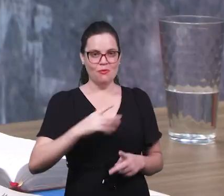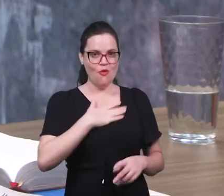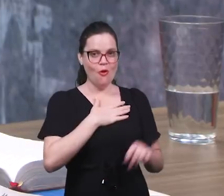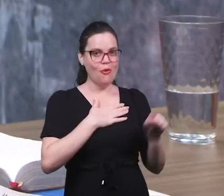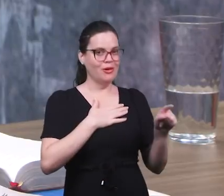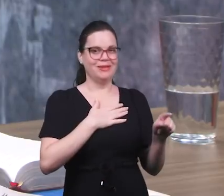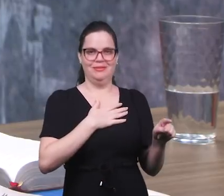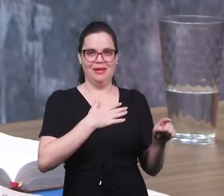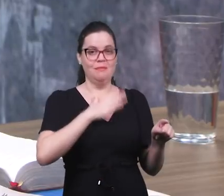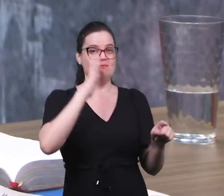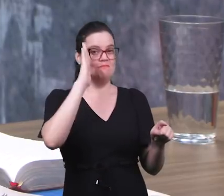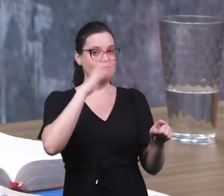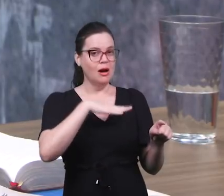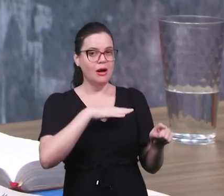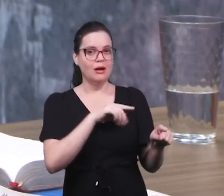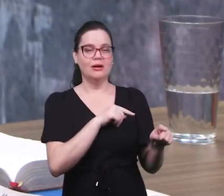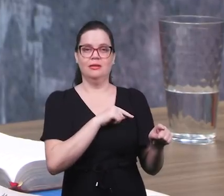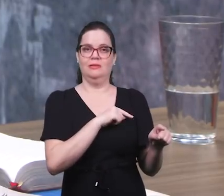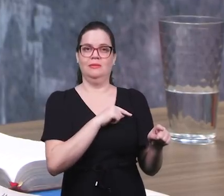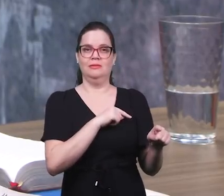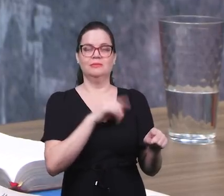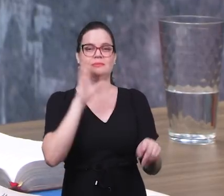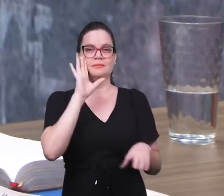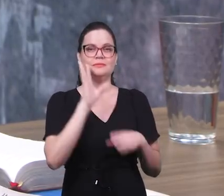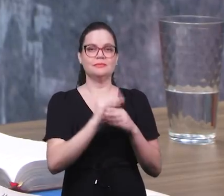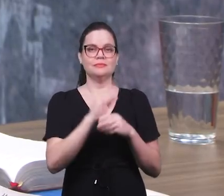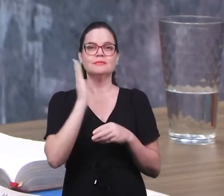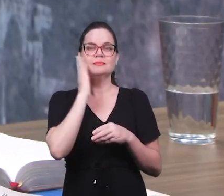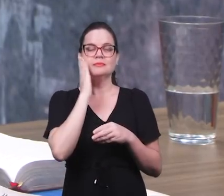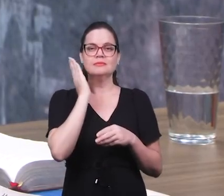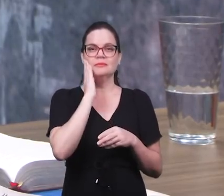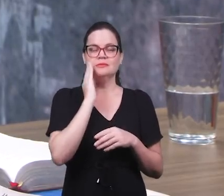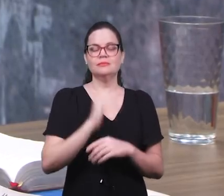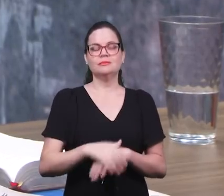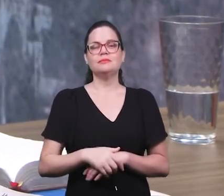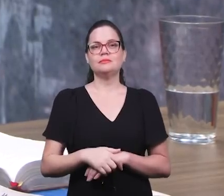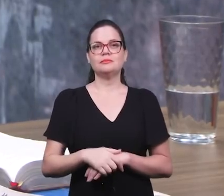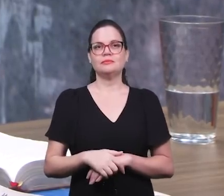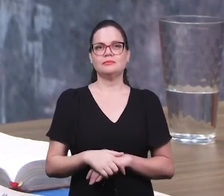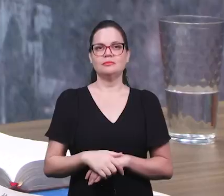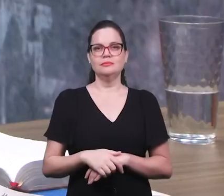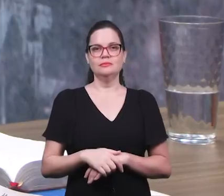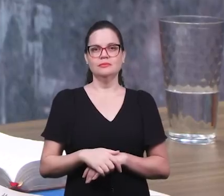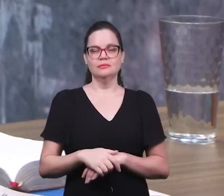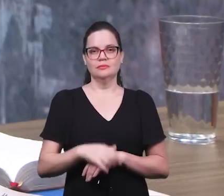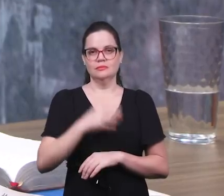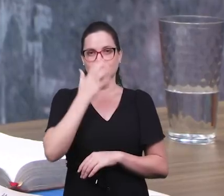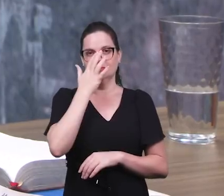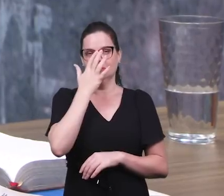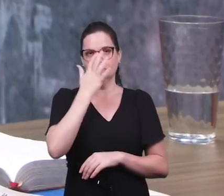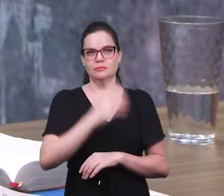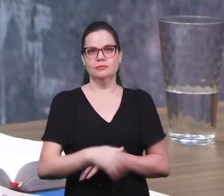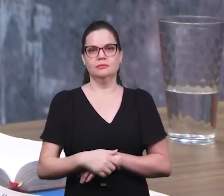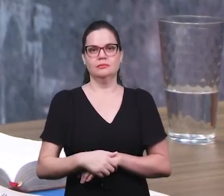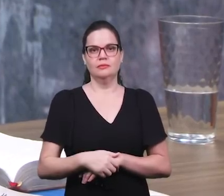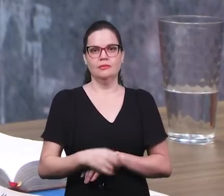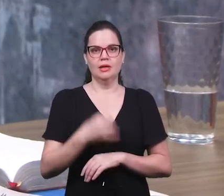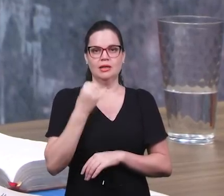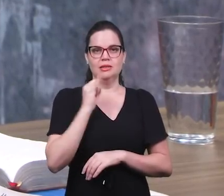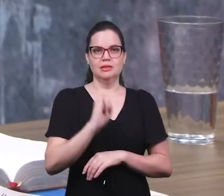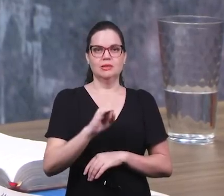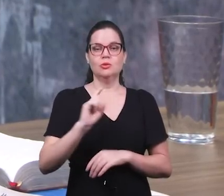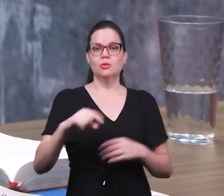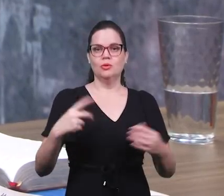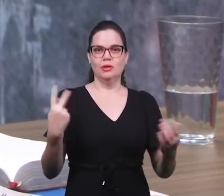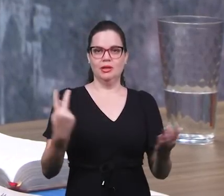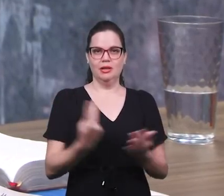quando você tem, assim, ao longo da história nós vemos isso, quando você tem assim uma fragilização, um questionamento do governo, busca-se